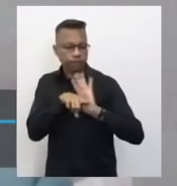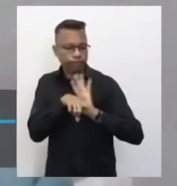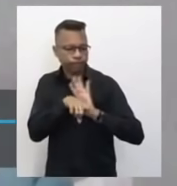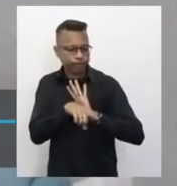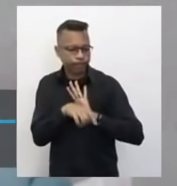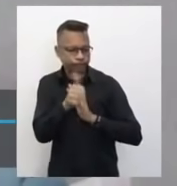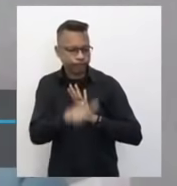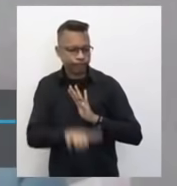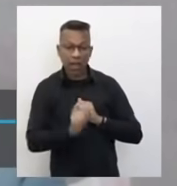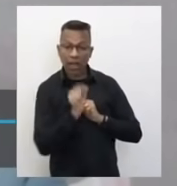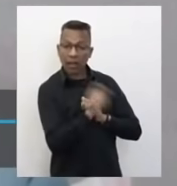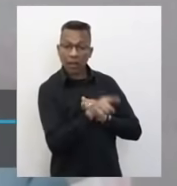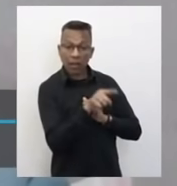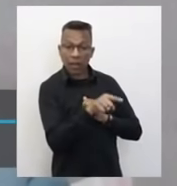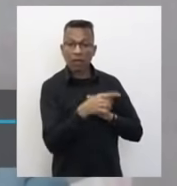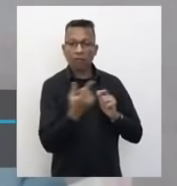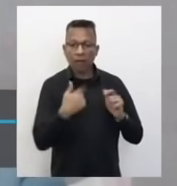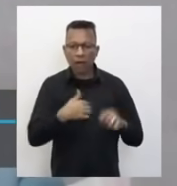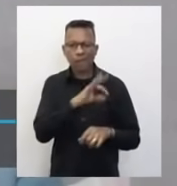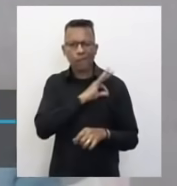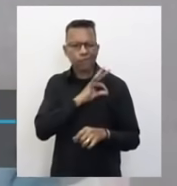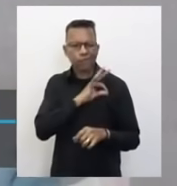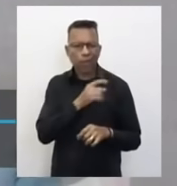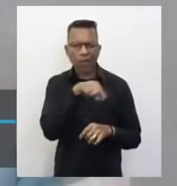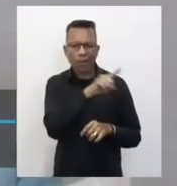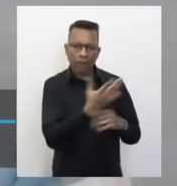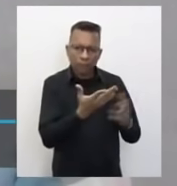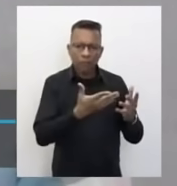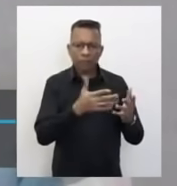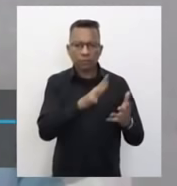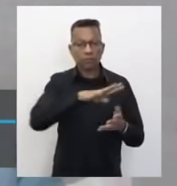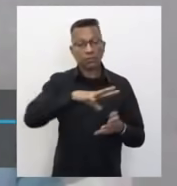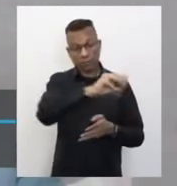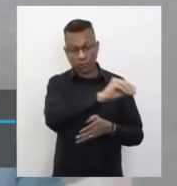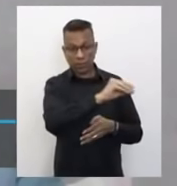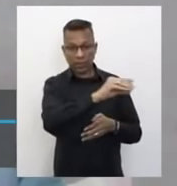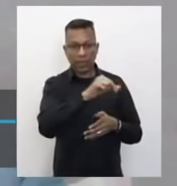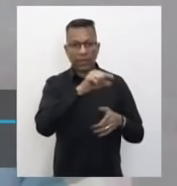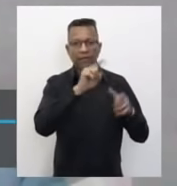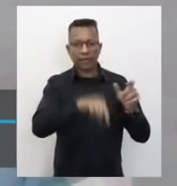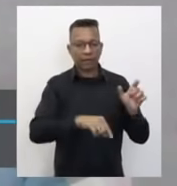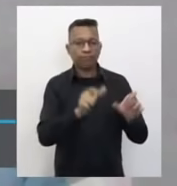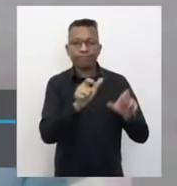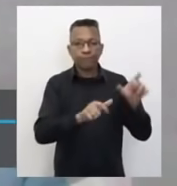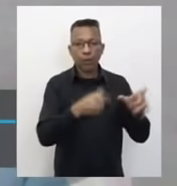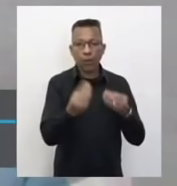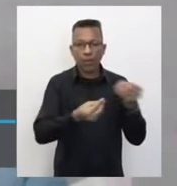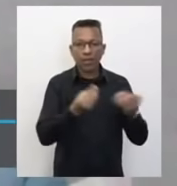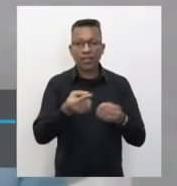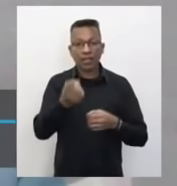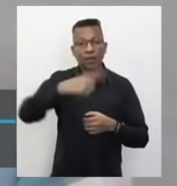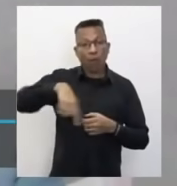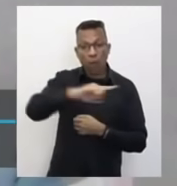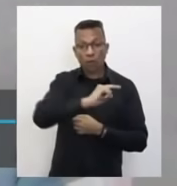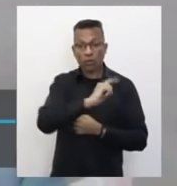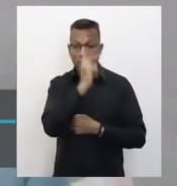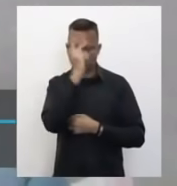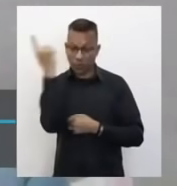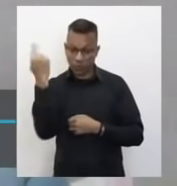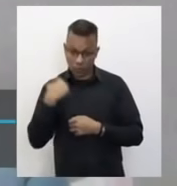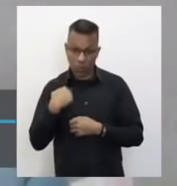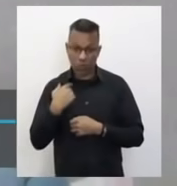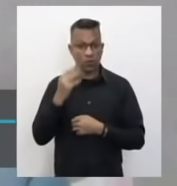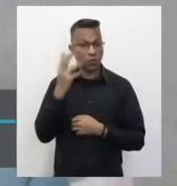superiores, então ela é investigada por polícia, investigada por todos os outros meios, que nós, como pessoas, como civis, né,